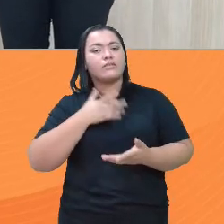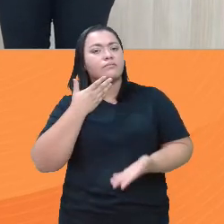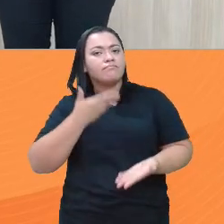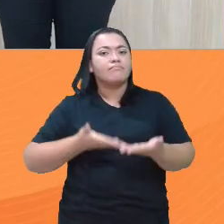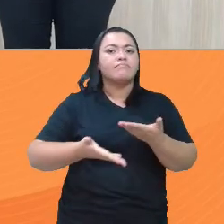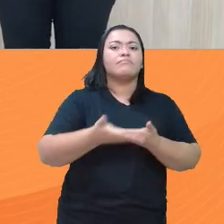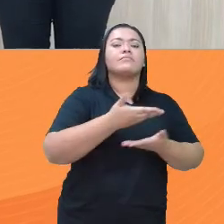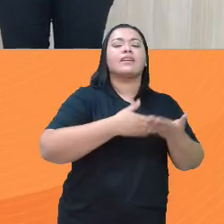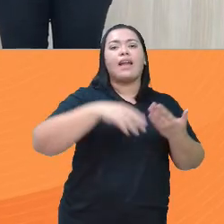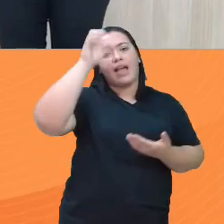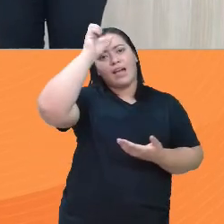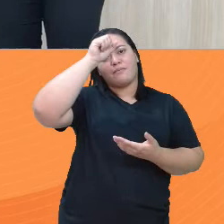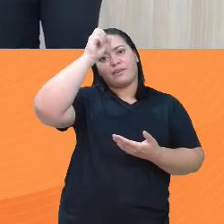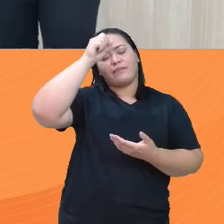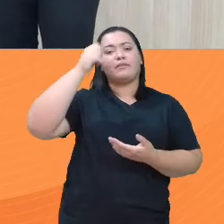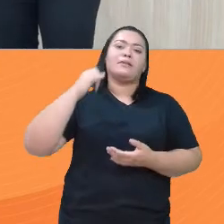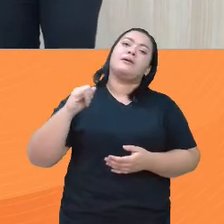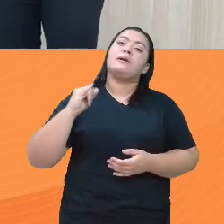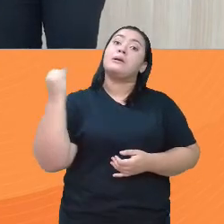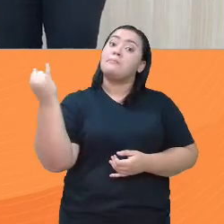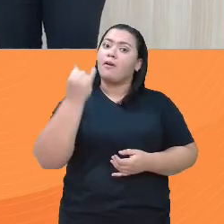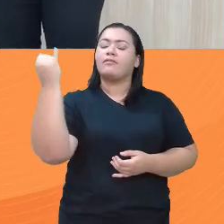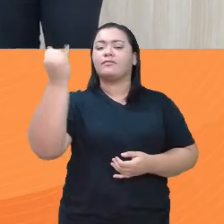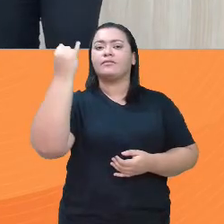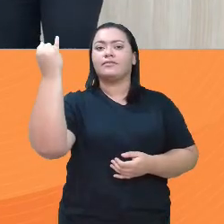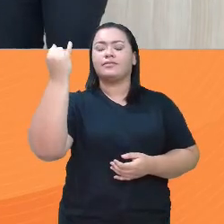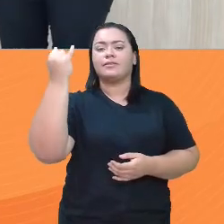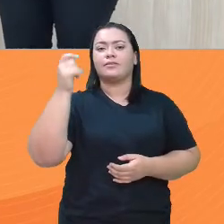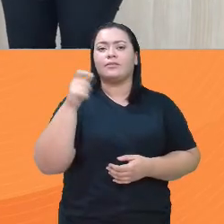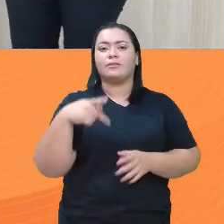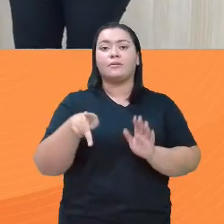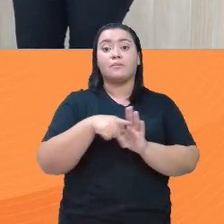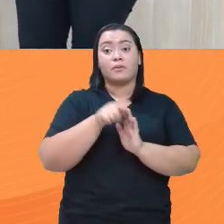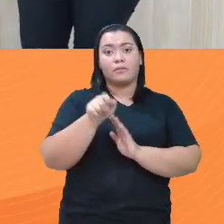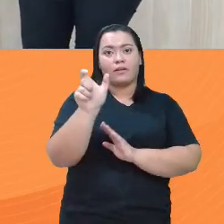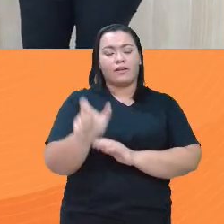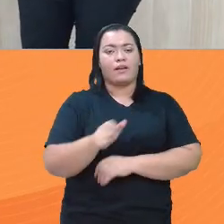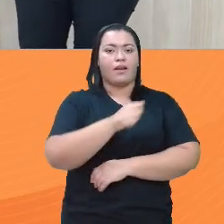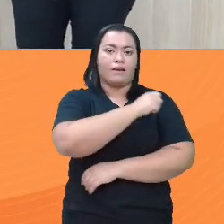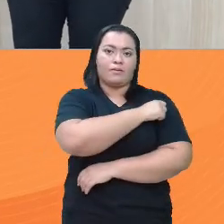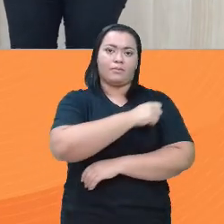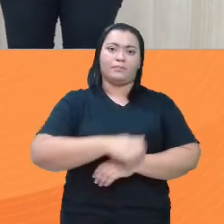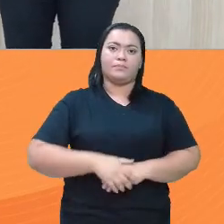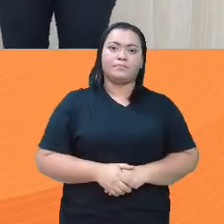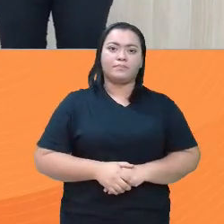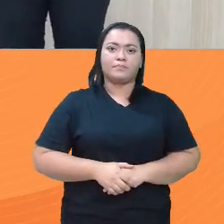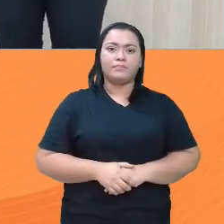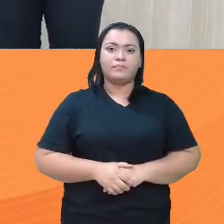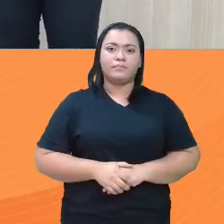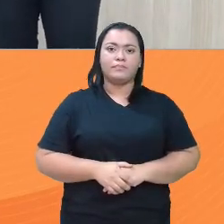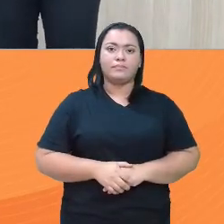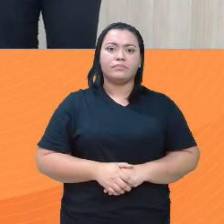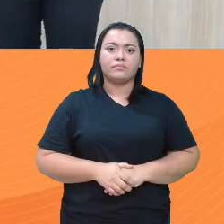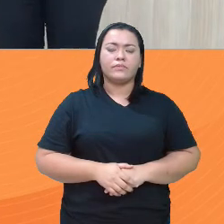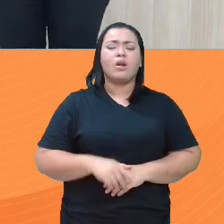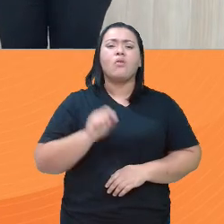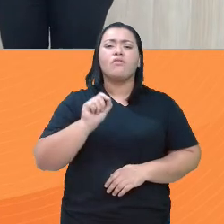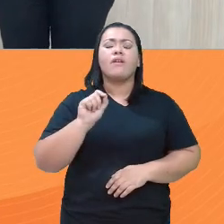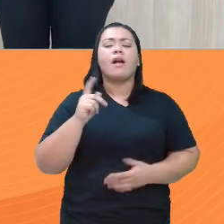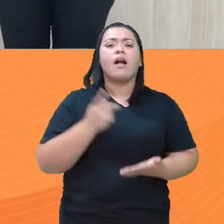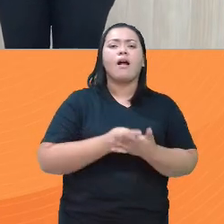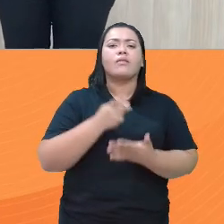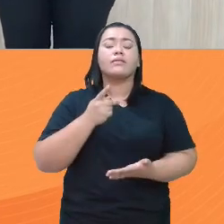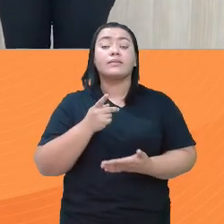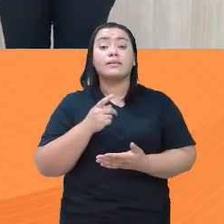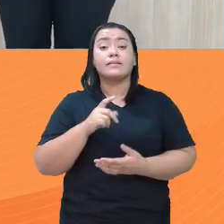momento de aprendizagem significativo, importante para ele. O que é que vai acontecer quando o momento